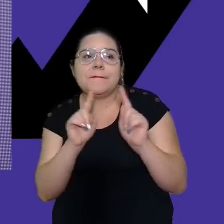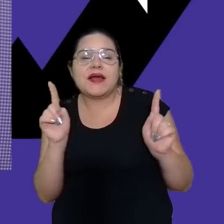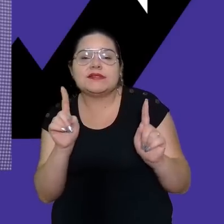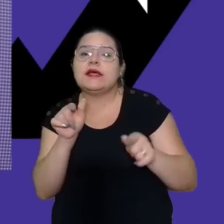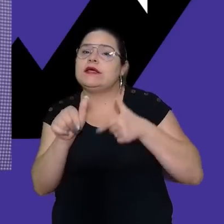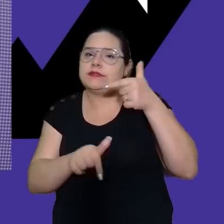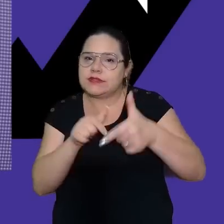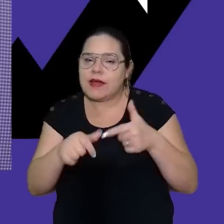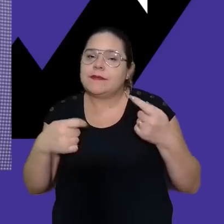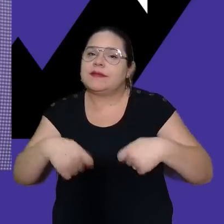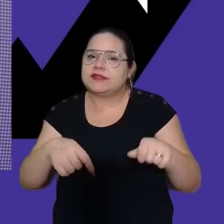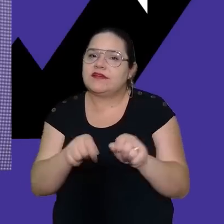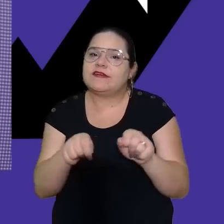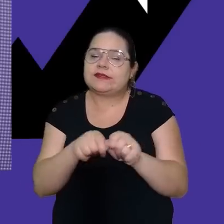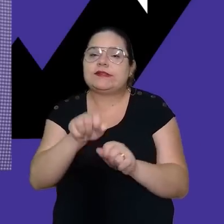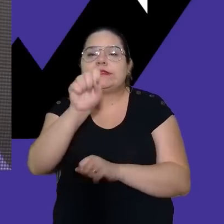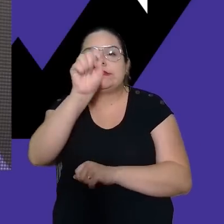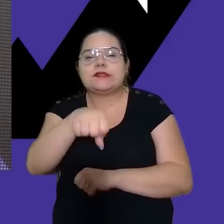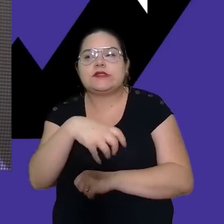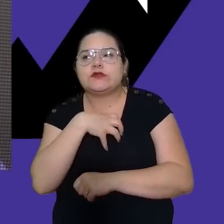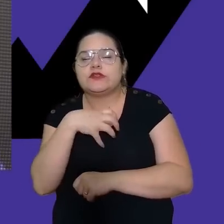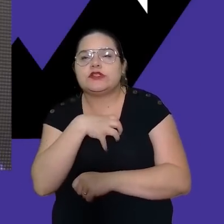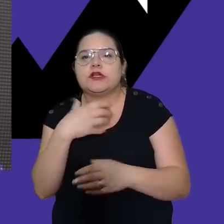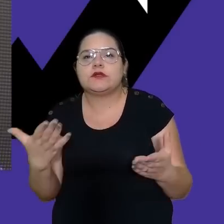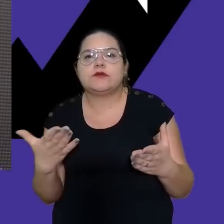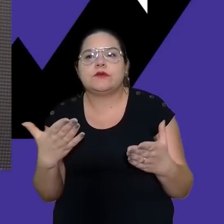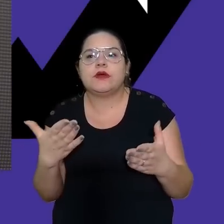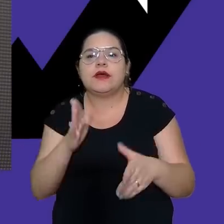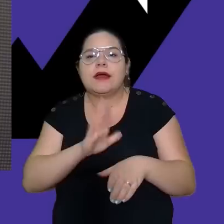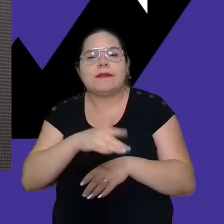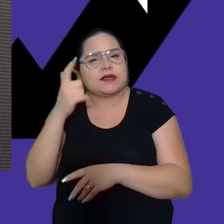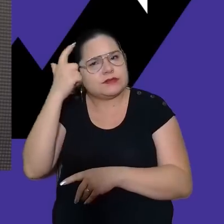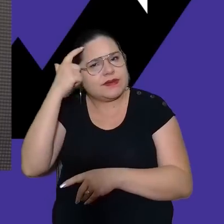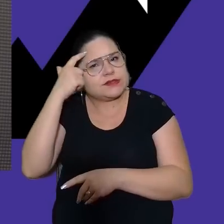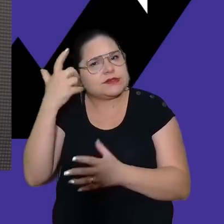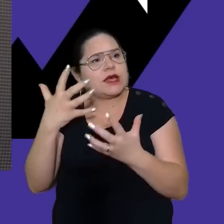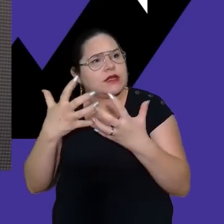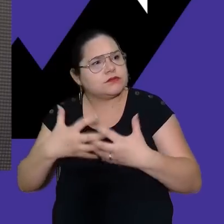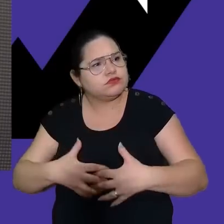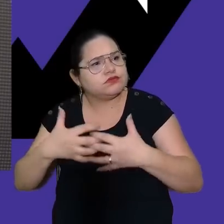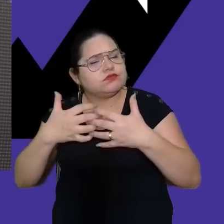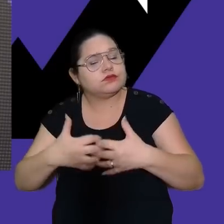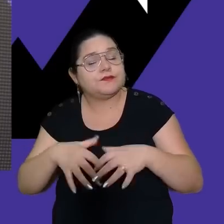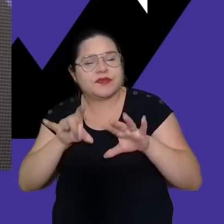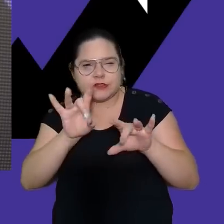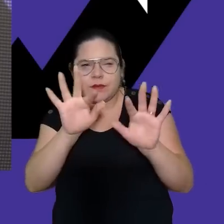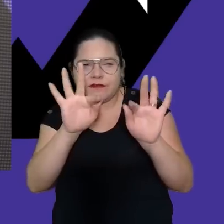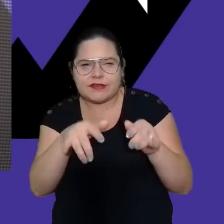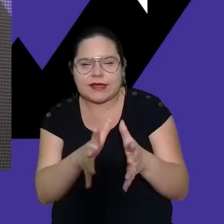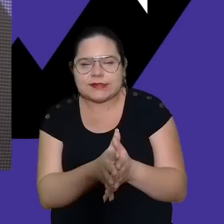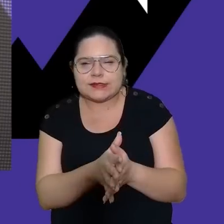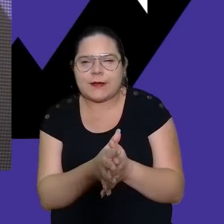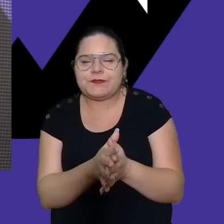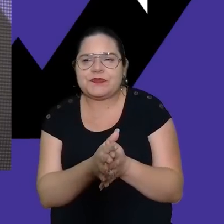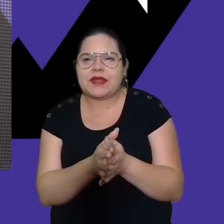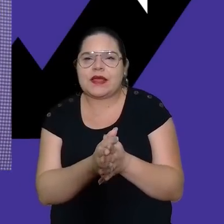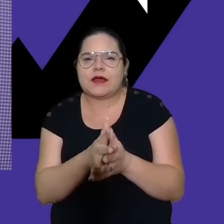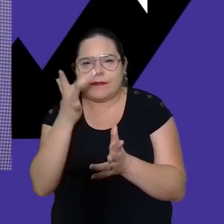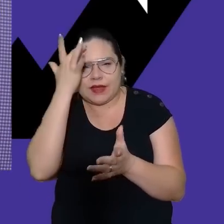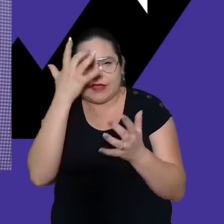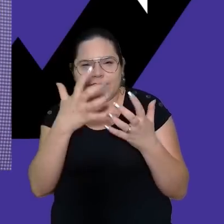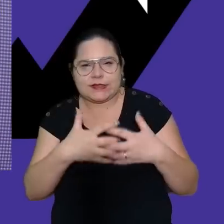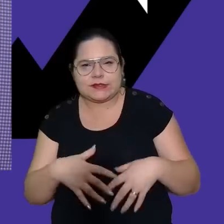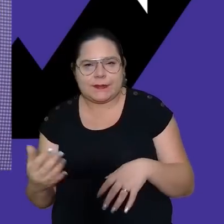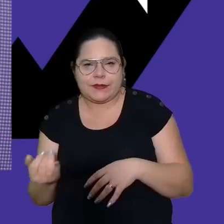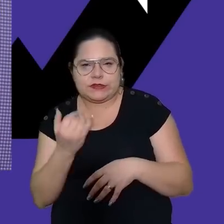feito de maneira muito mais pensada. E só para fechar aqui, eu acho que uma reflexão importante é que o mundo